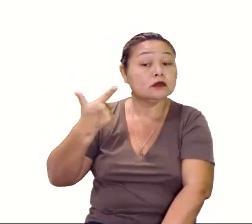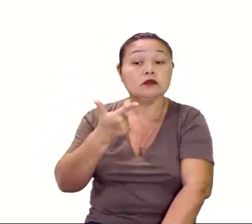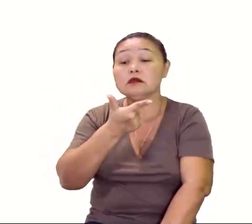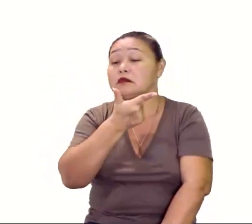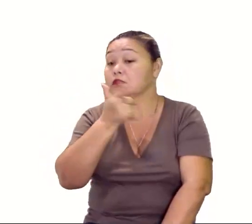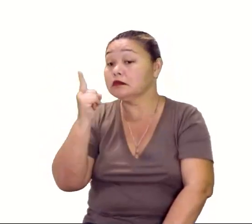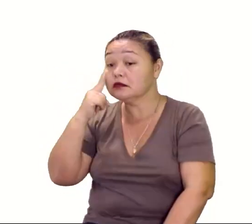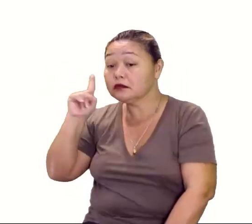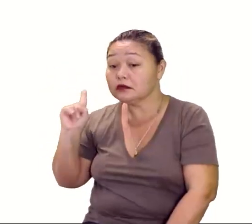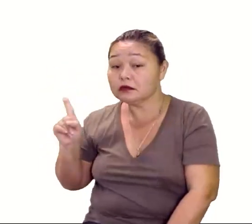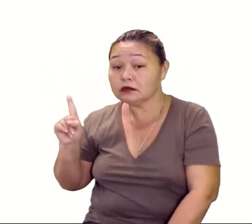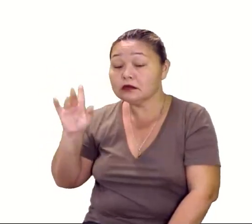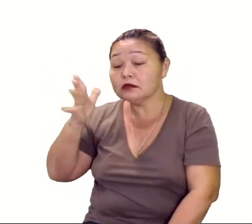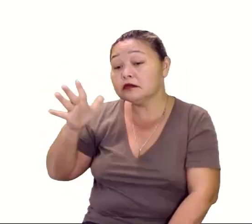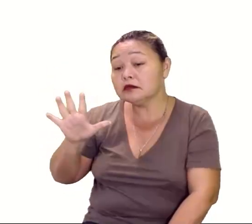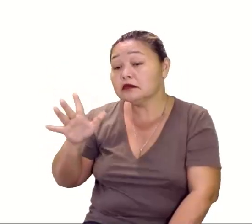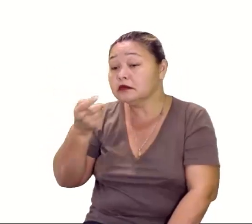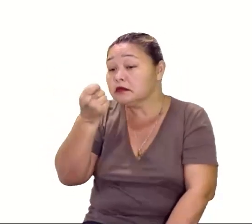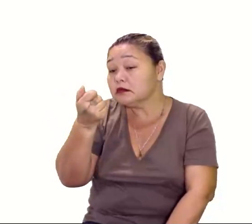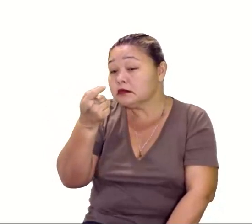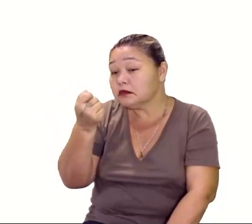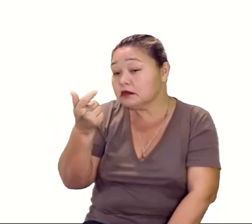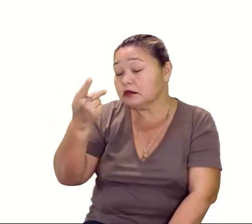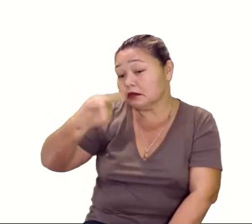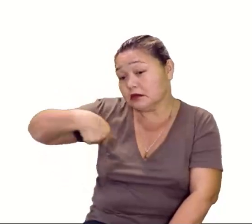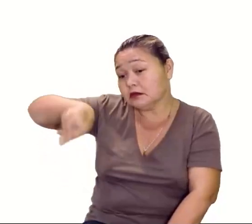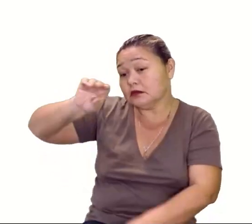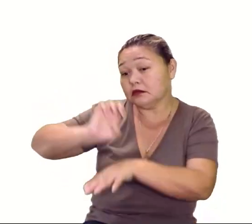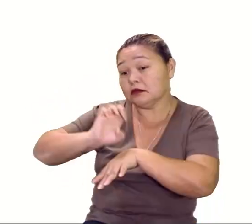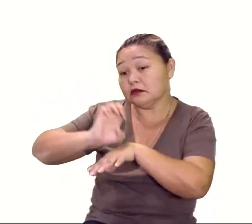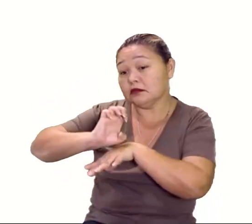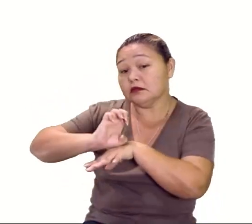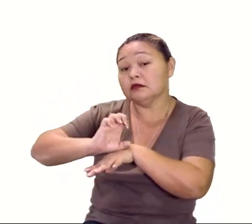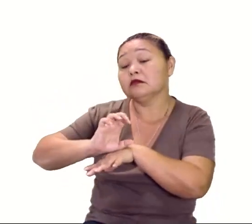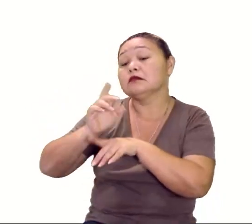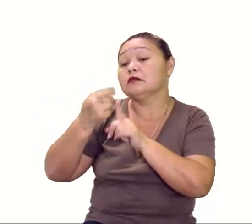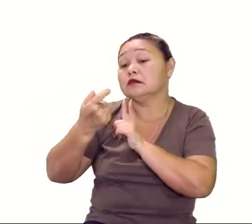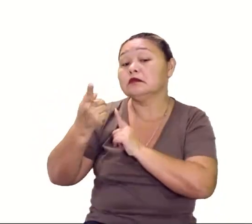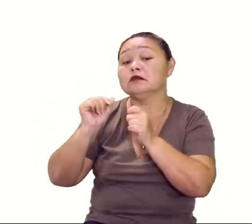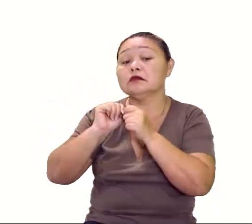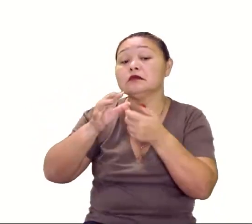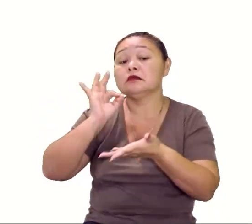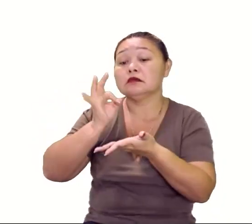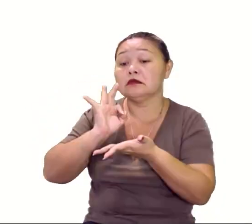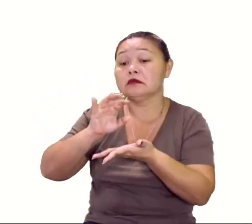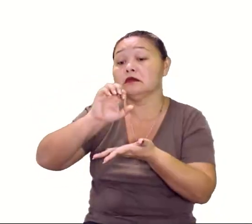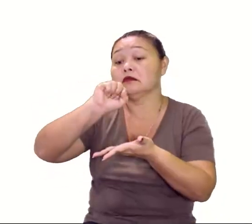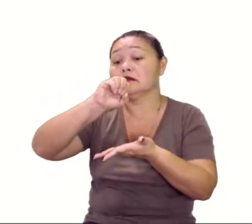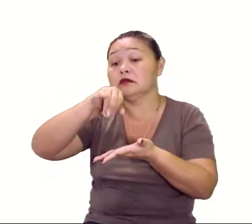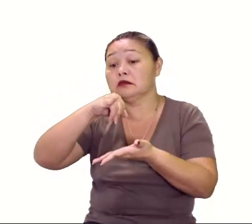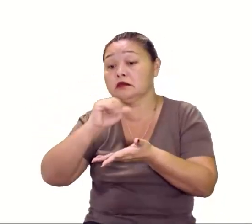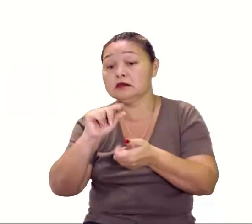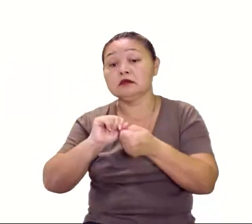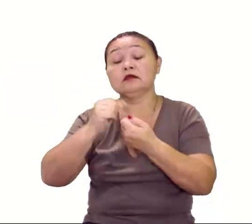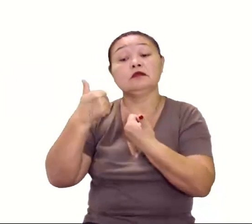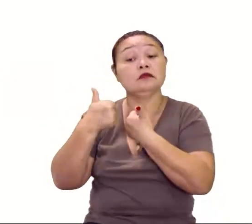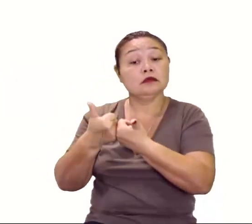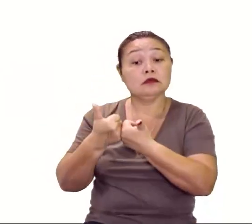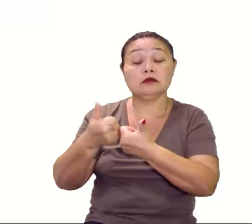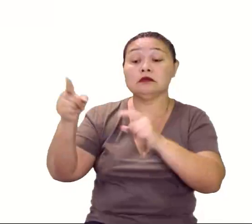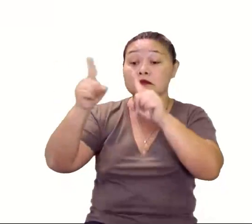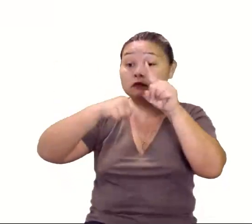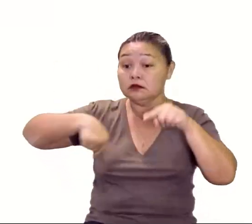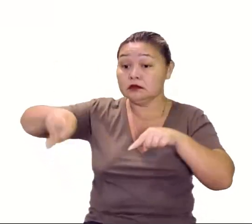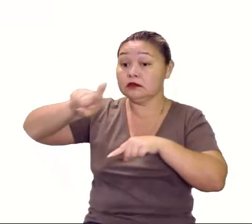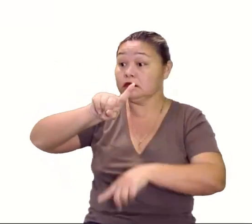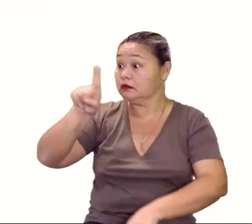ali, olha só, alguns grãos, né, do nosso estado. Milho, café, soja, beleza. No